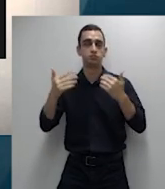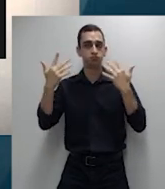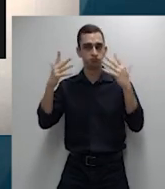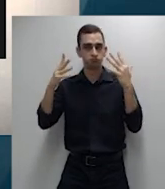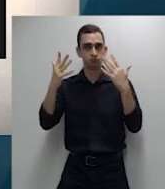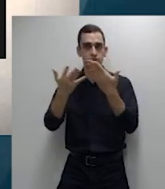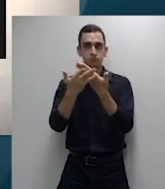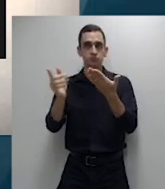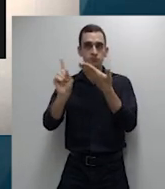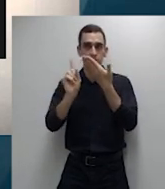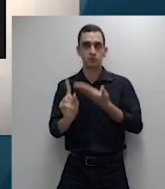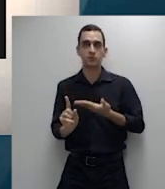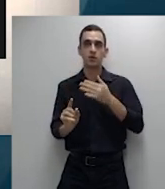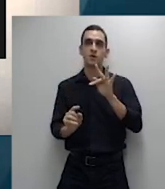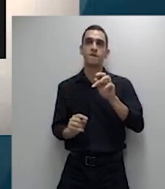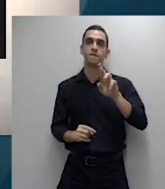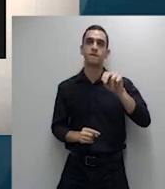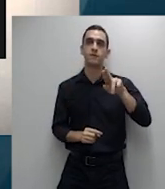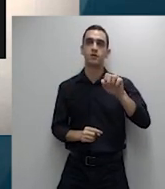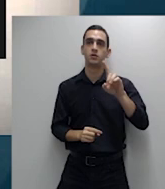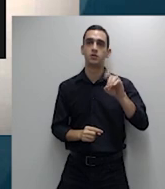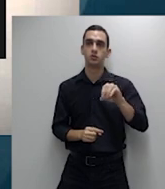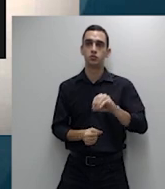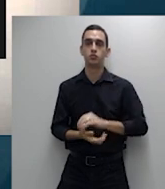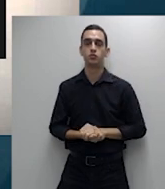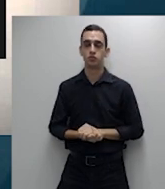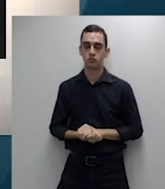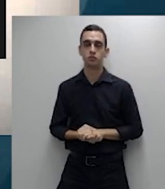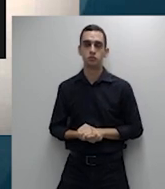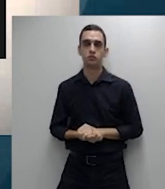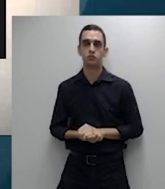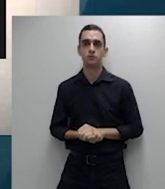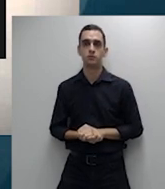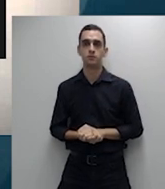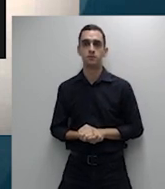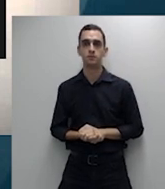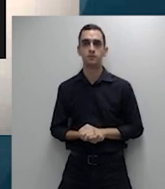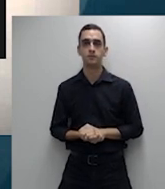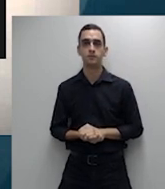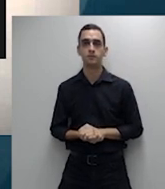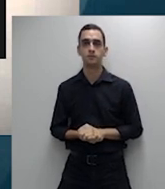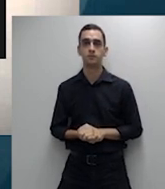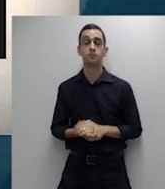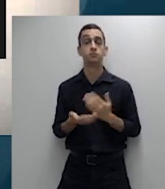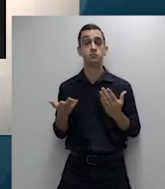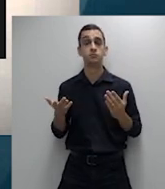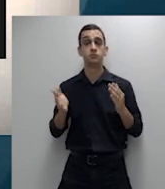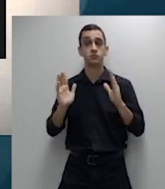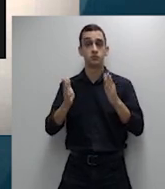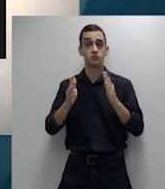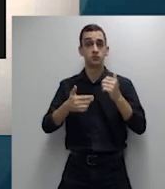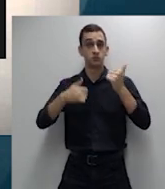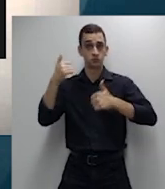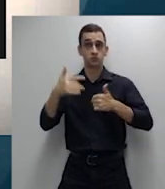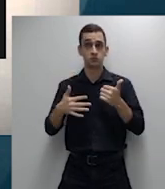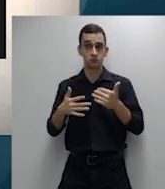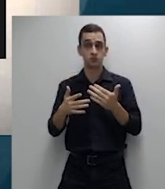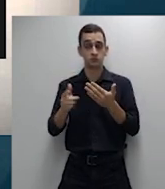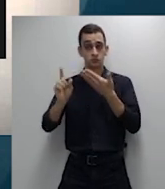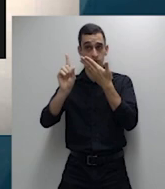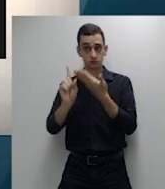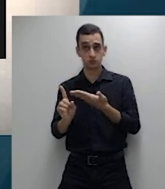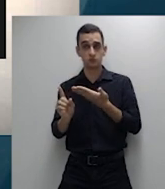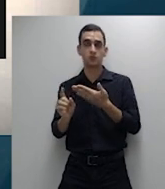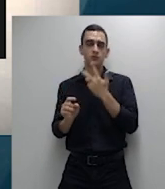Fernandes pela pela pela pela exposição oral que Como dito pois da Tribuna o